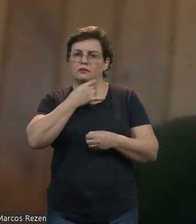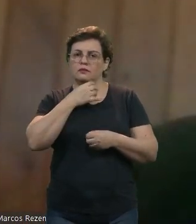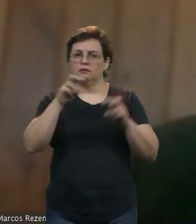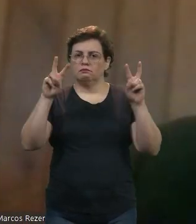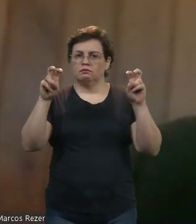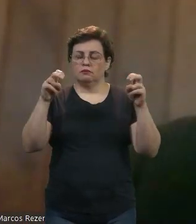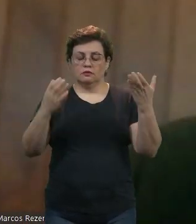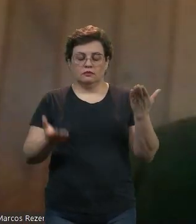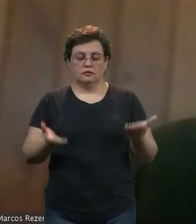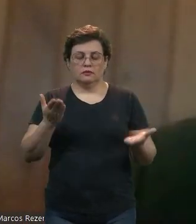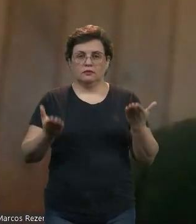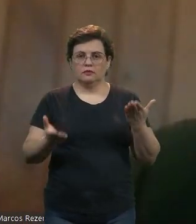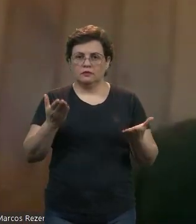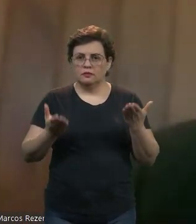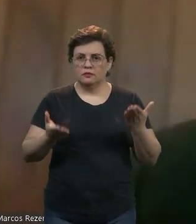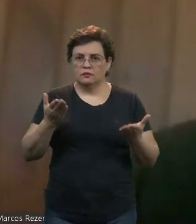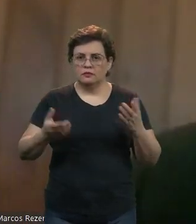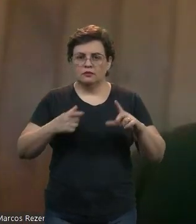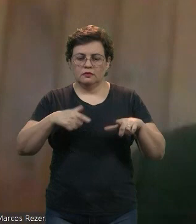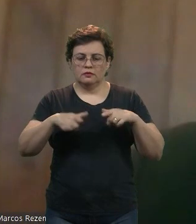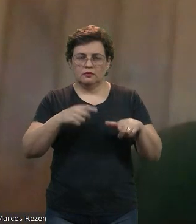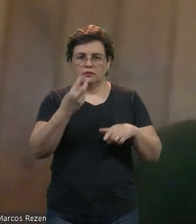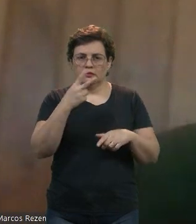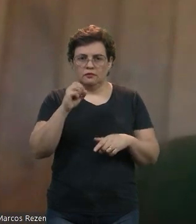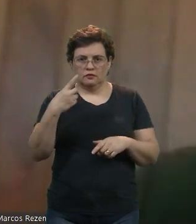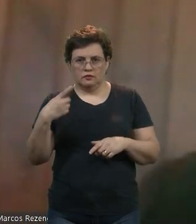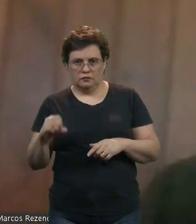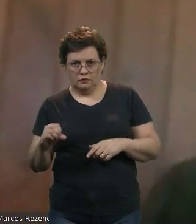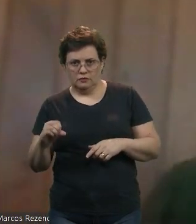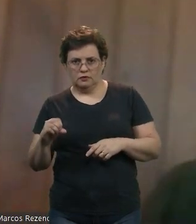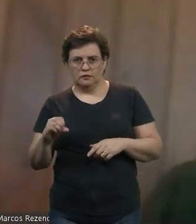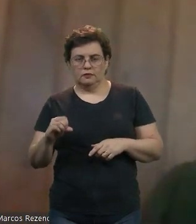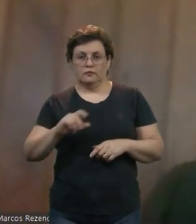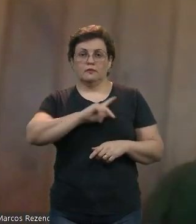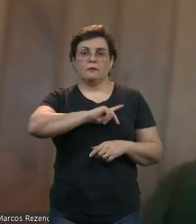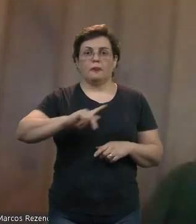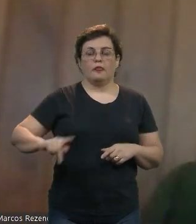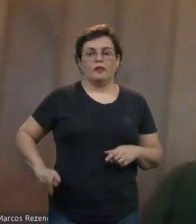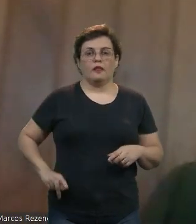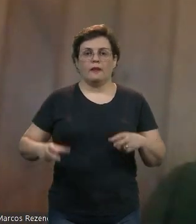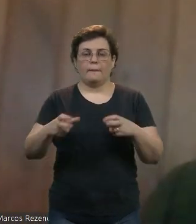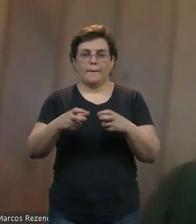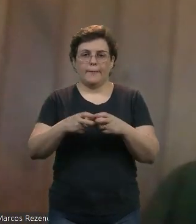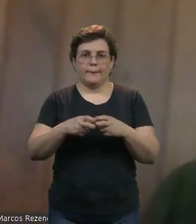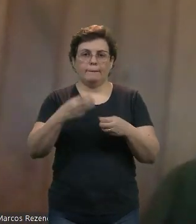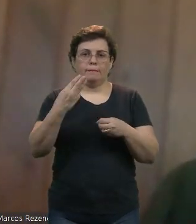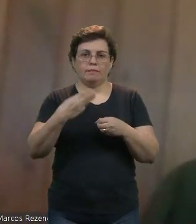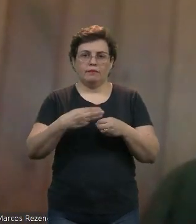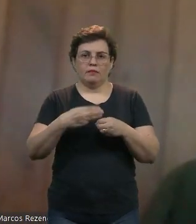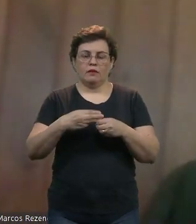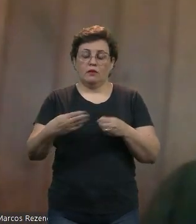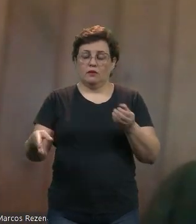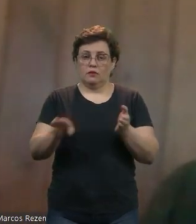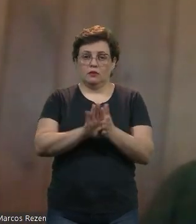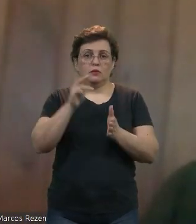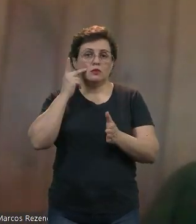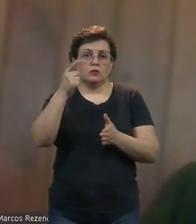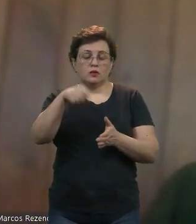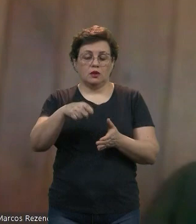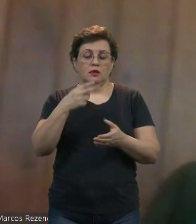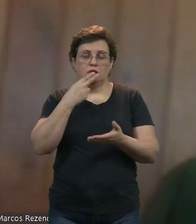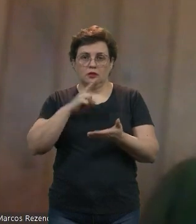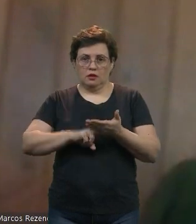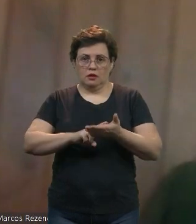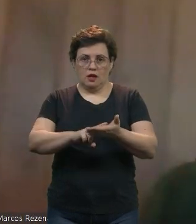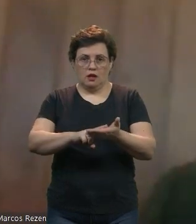Assunto: balanço do exercício de 2019. Senhor presidente da Câmara Municipal, servimos da presente para encaminhar a Vossa